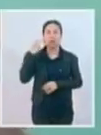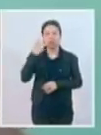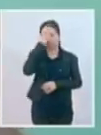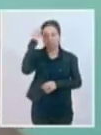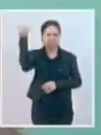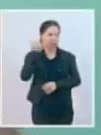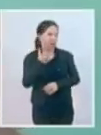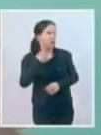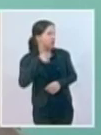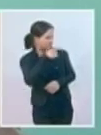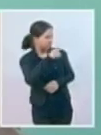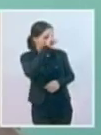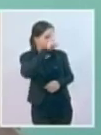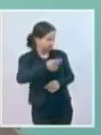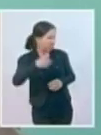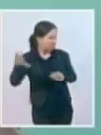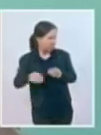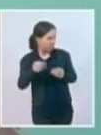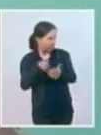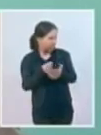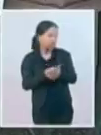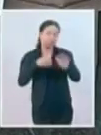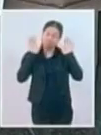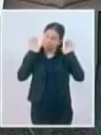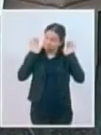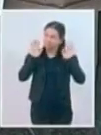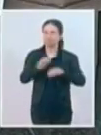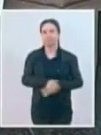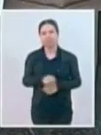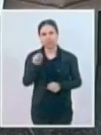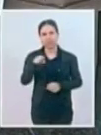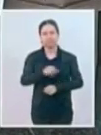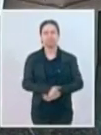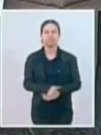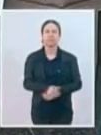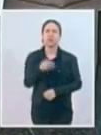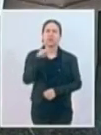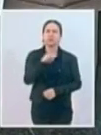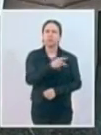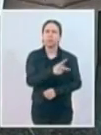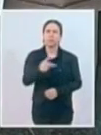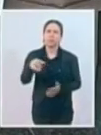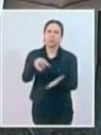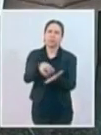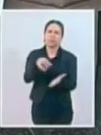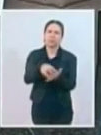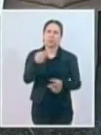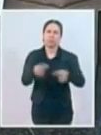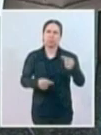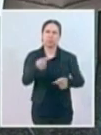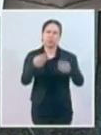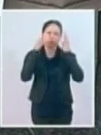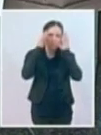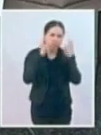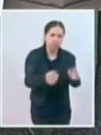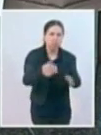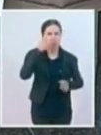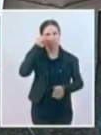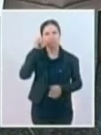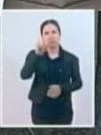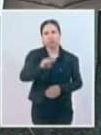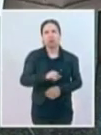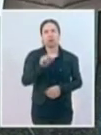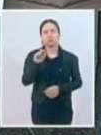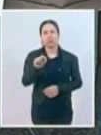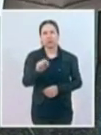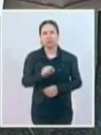amém. Isso mesmo. Vereador, o senhor é presidente na Comissão de Políticas Públicas de Prevenção, Combate e